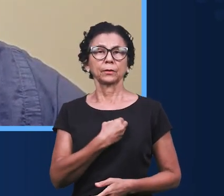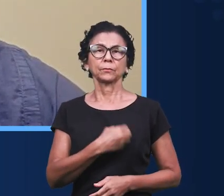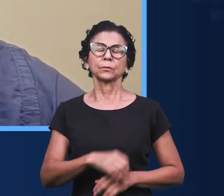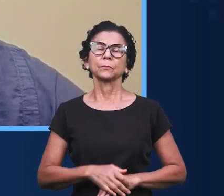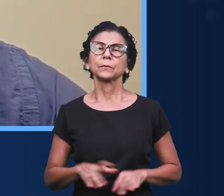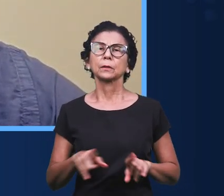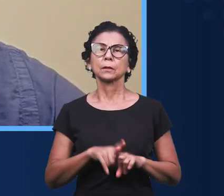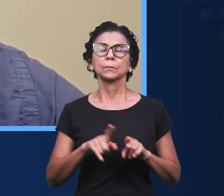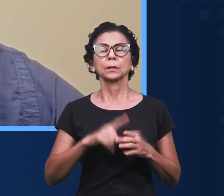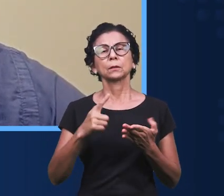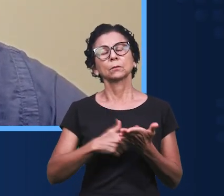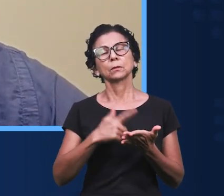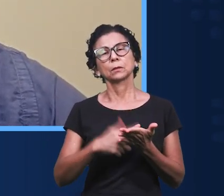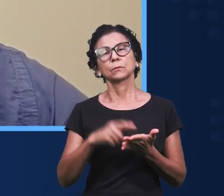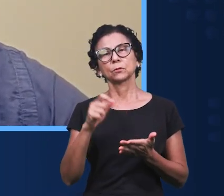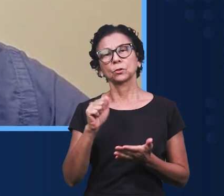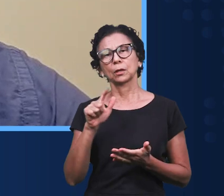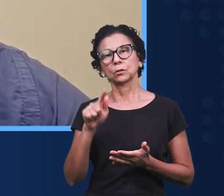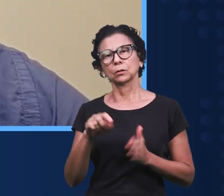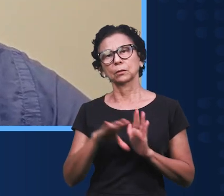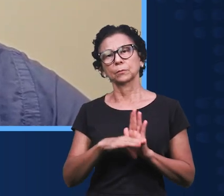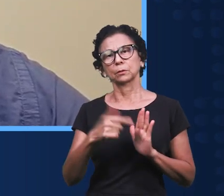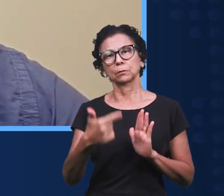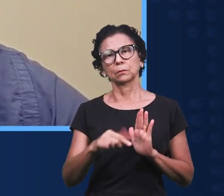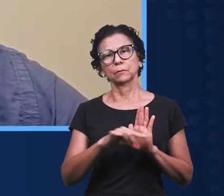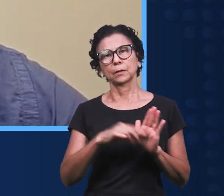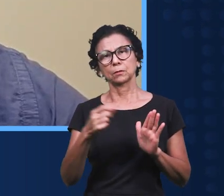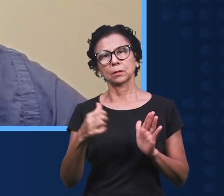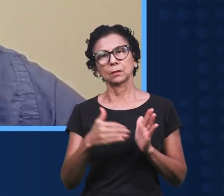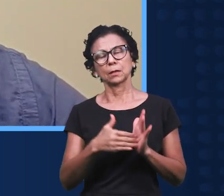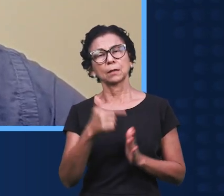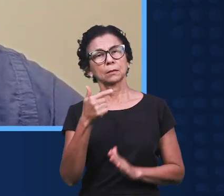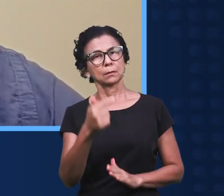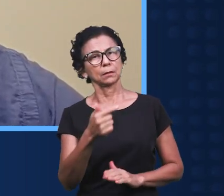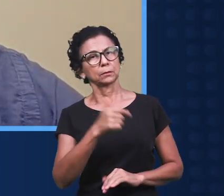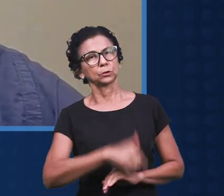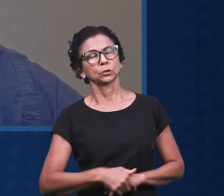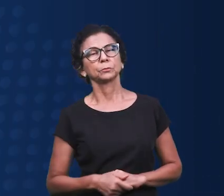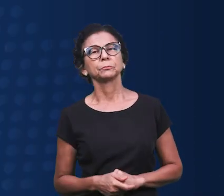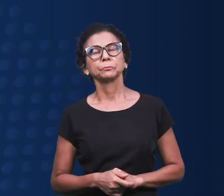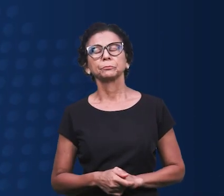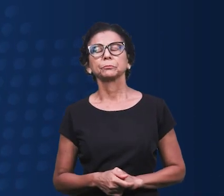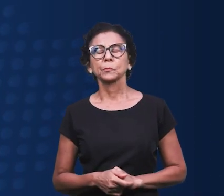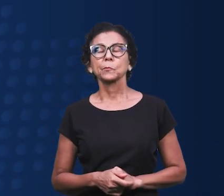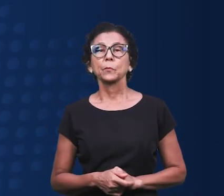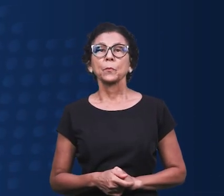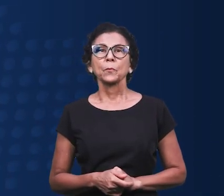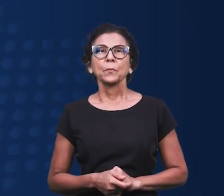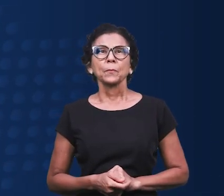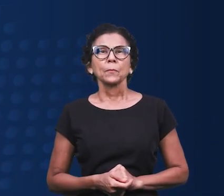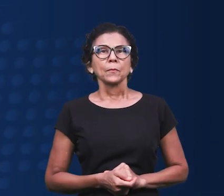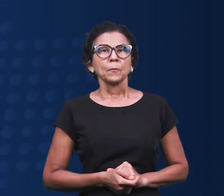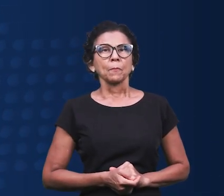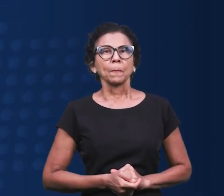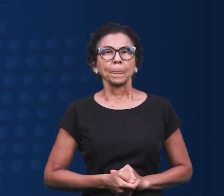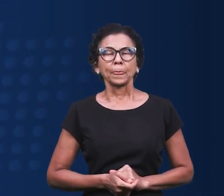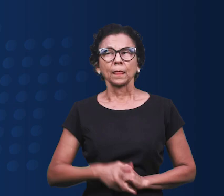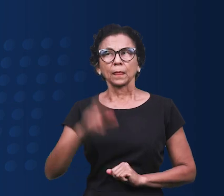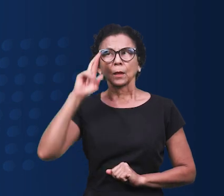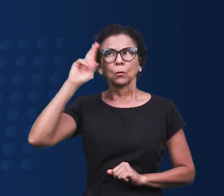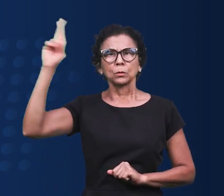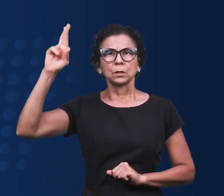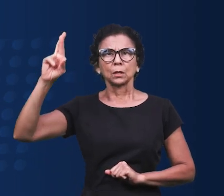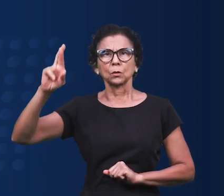livro do profeta Ageu, capítulo 2, nos versos 6 e 7, que diz: Porque assim diz o Senhor